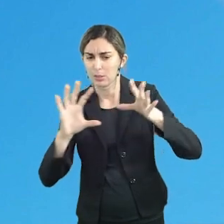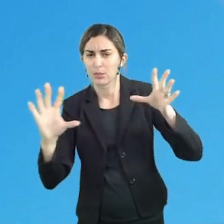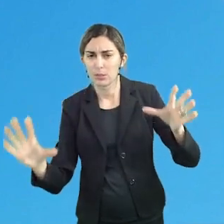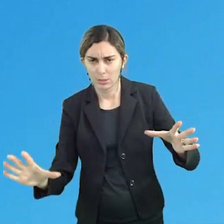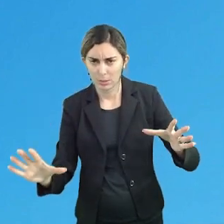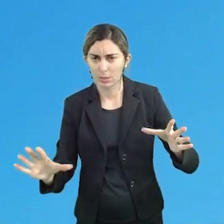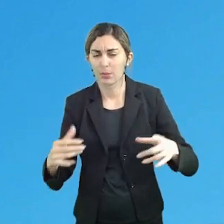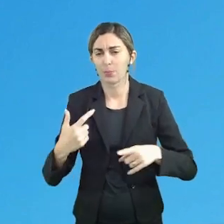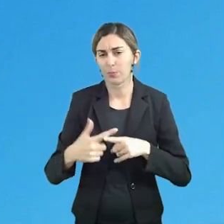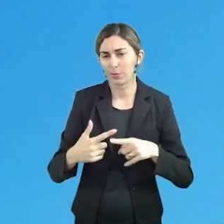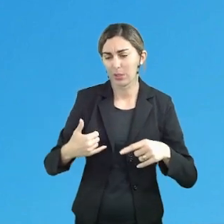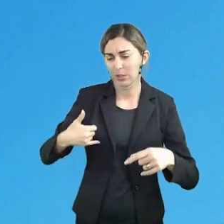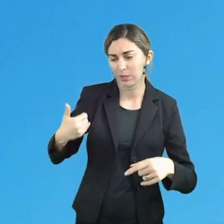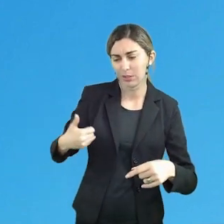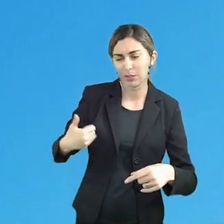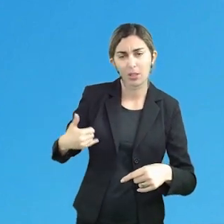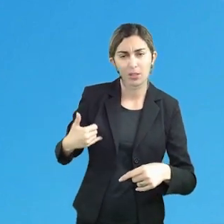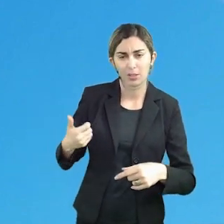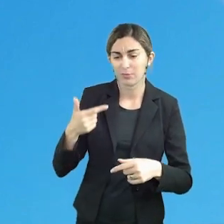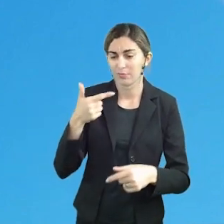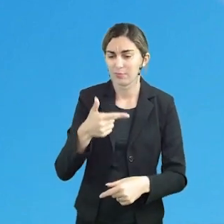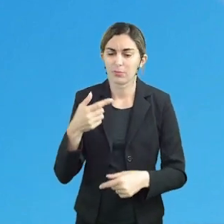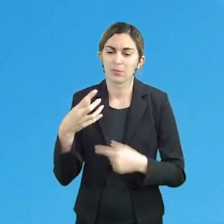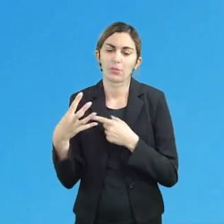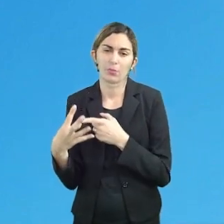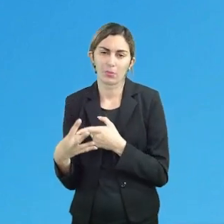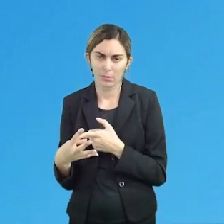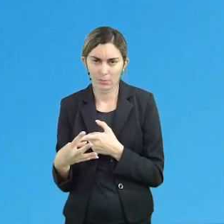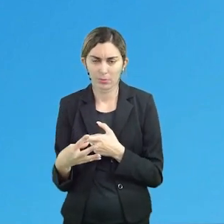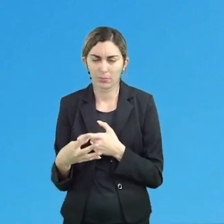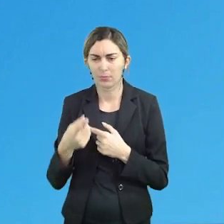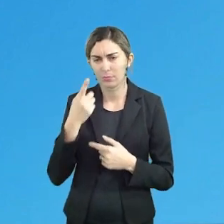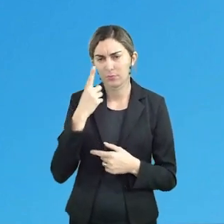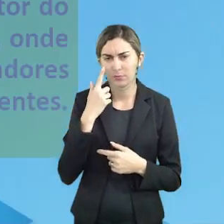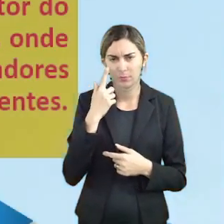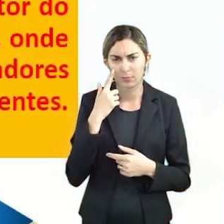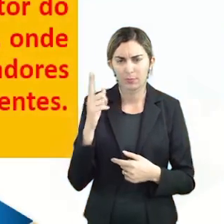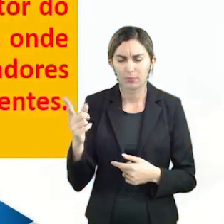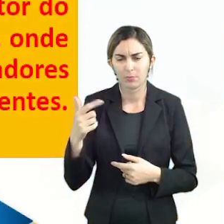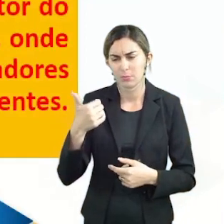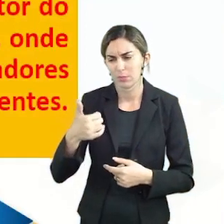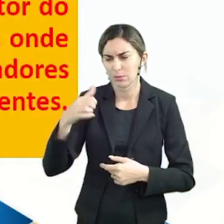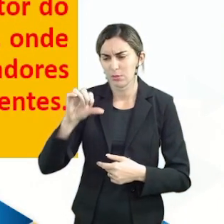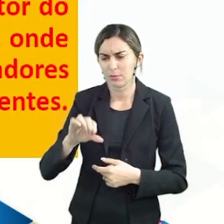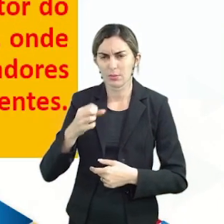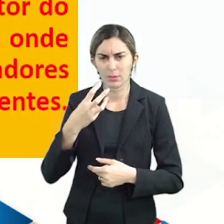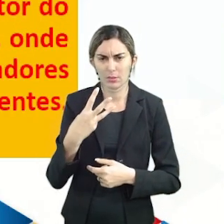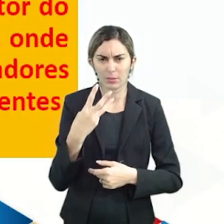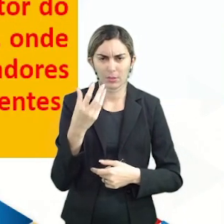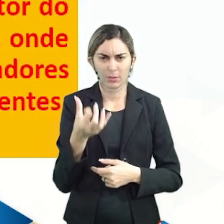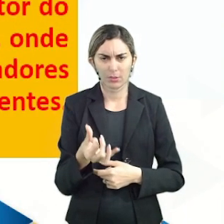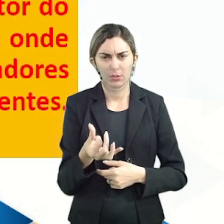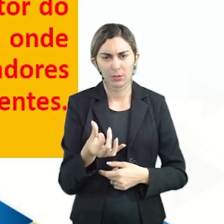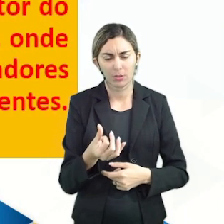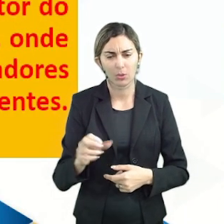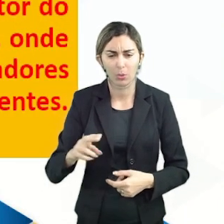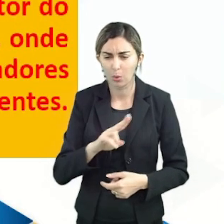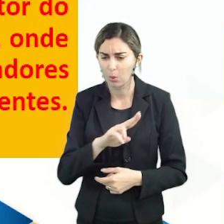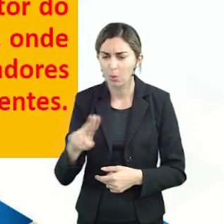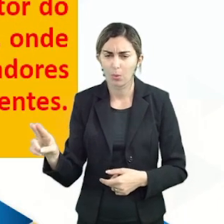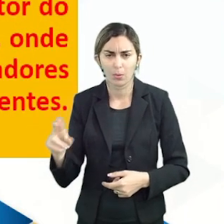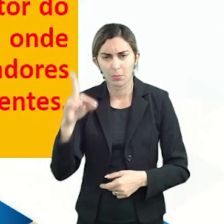especial, porque a idade mínima era 24 anos. Acompanhe ainda, em 1936, foi